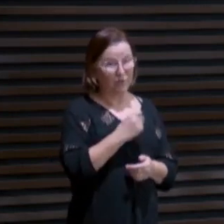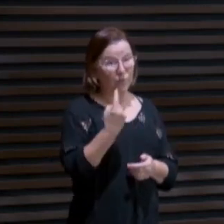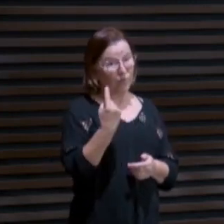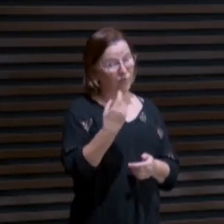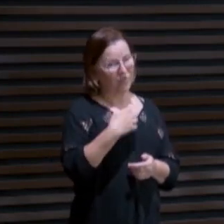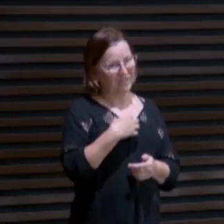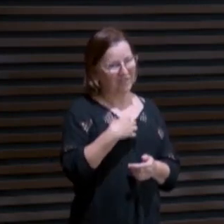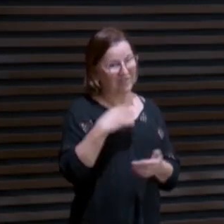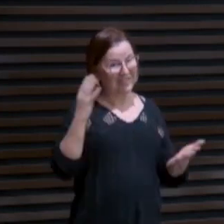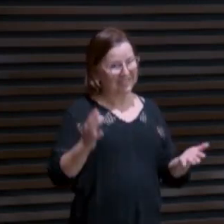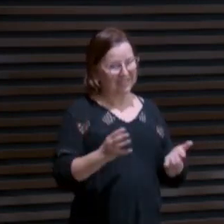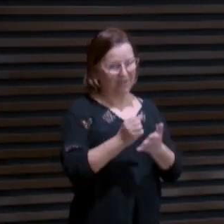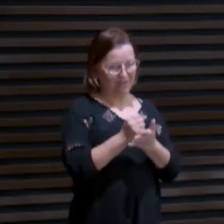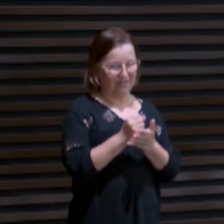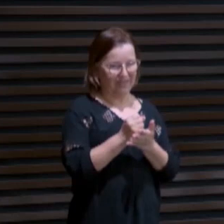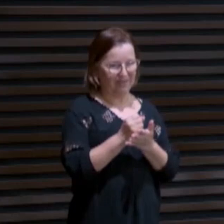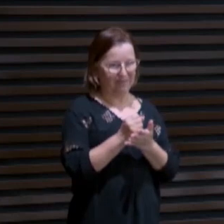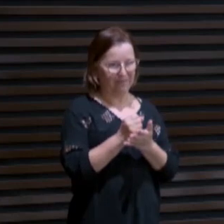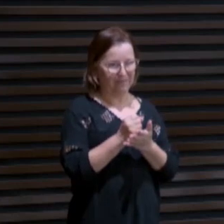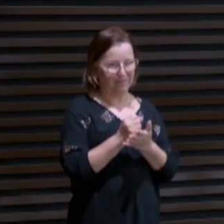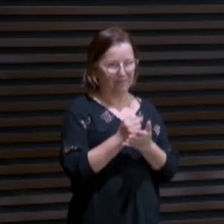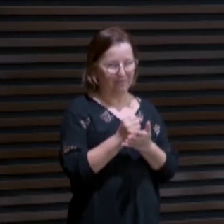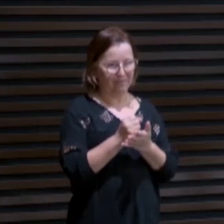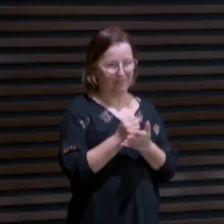era aqueles que estavam em Adão.